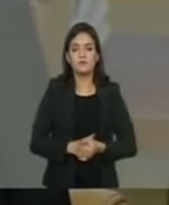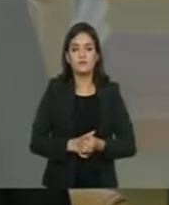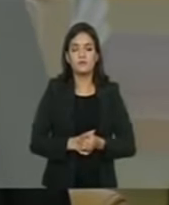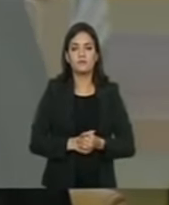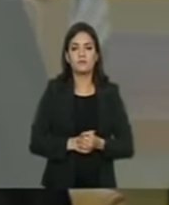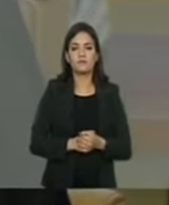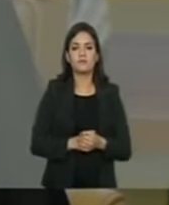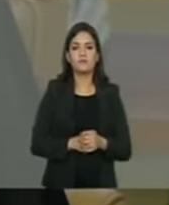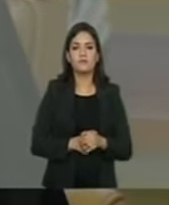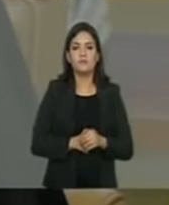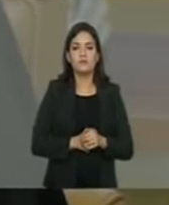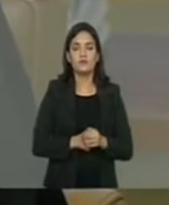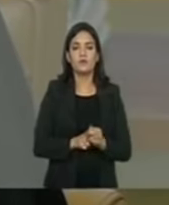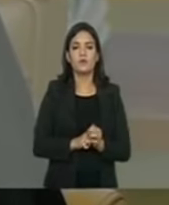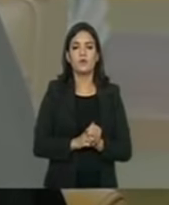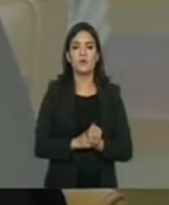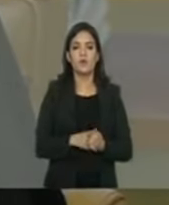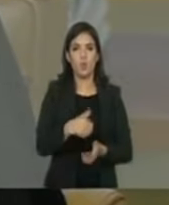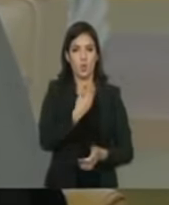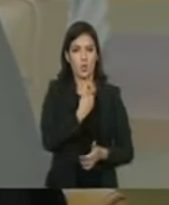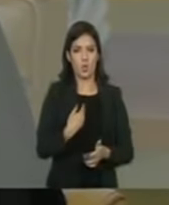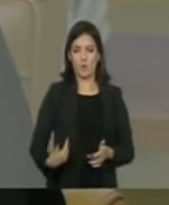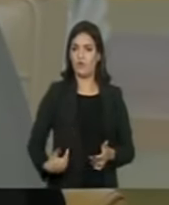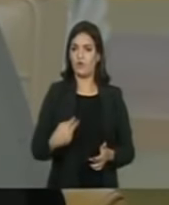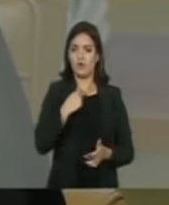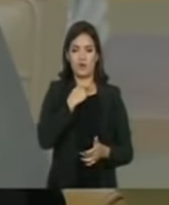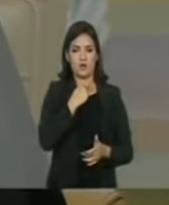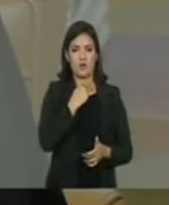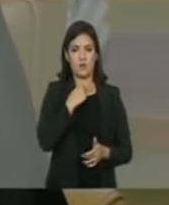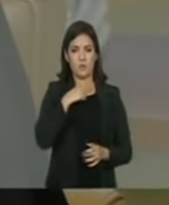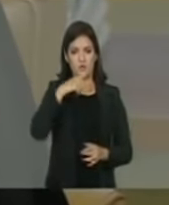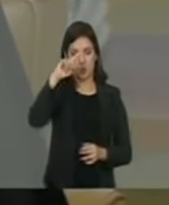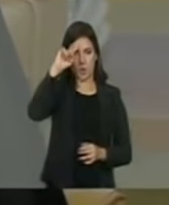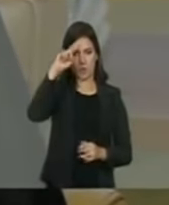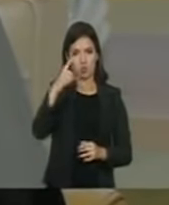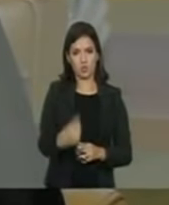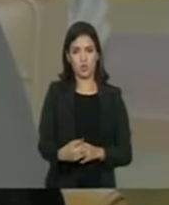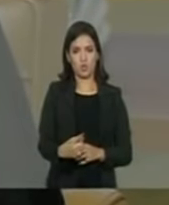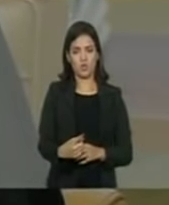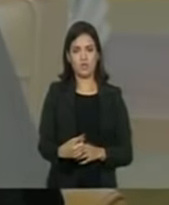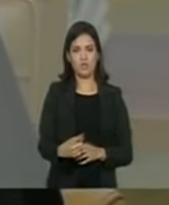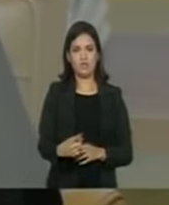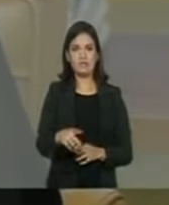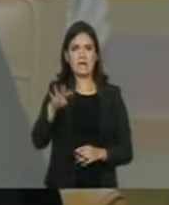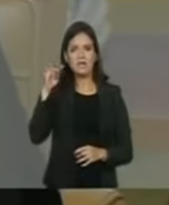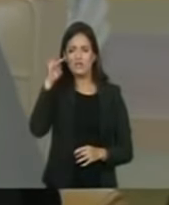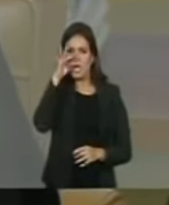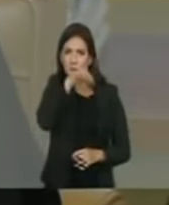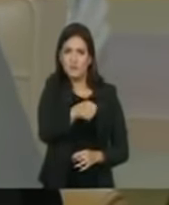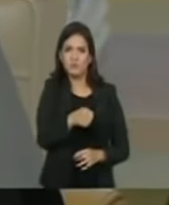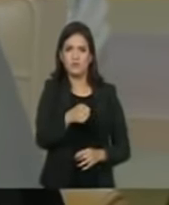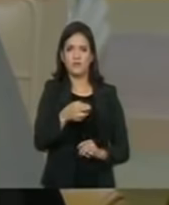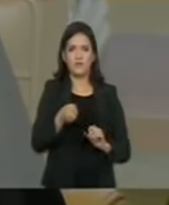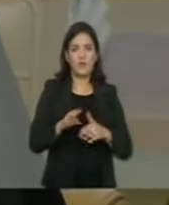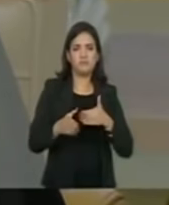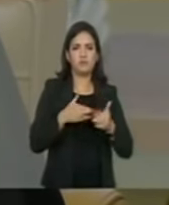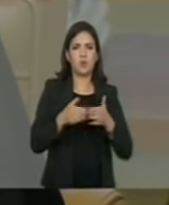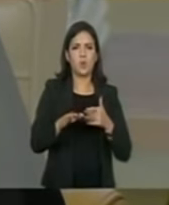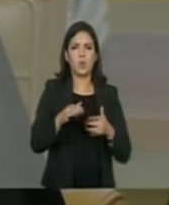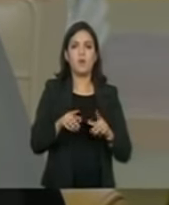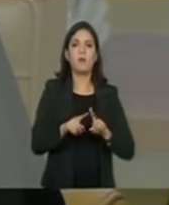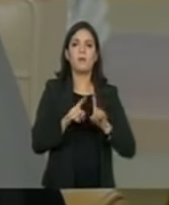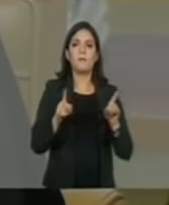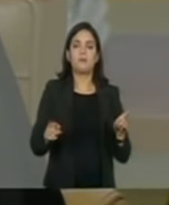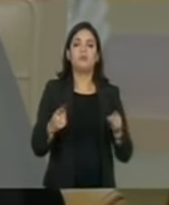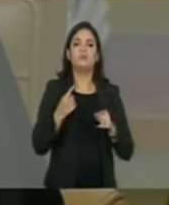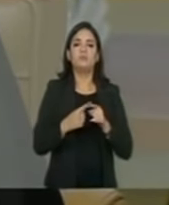pessoa o estado não pode exercer a sua autoridade de maneira abusiva ou arbitrária pois o reconhecimento da